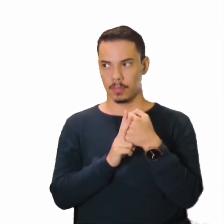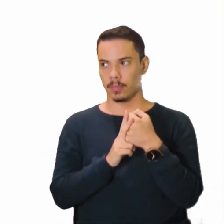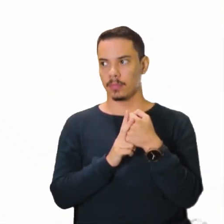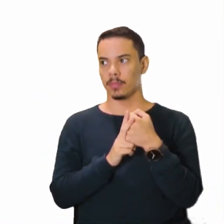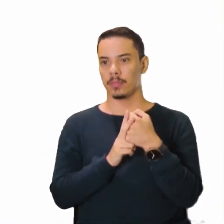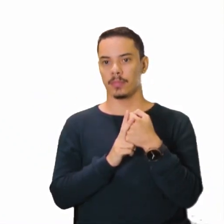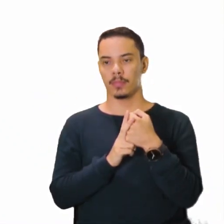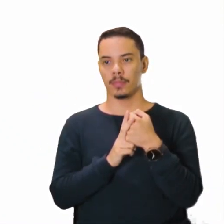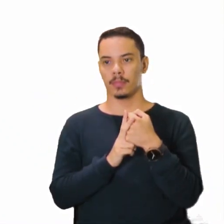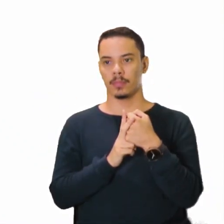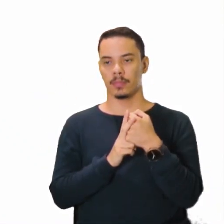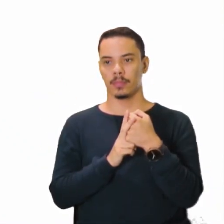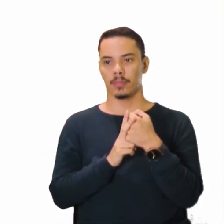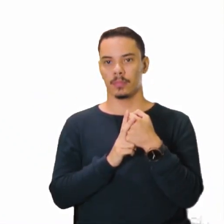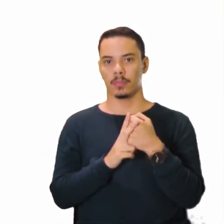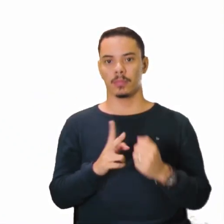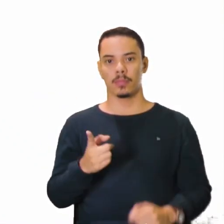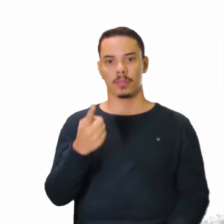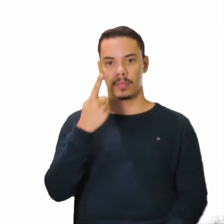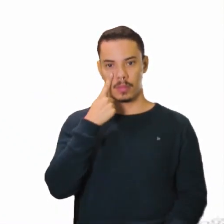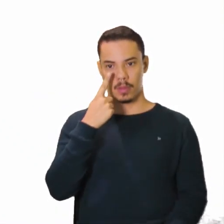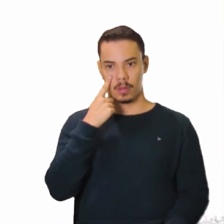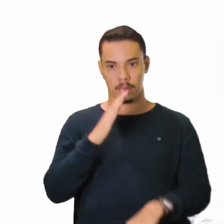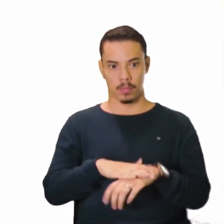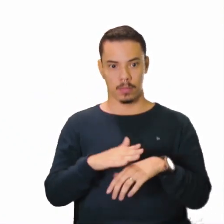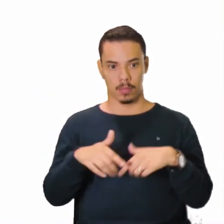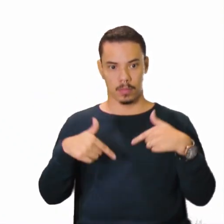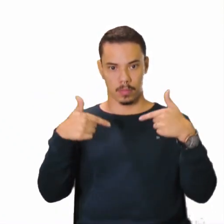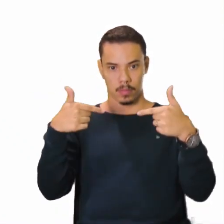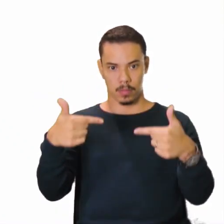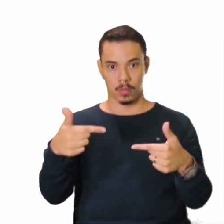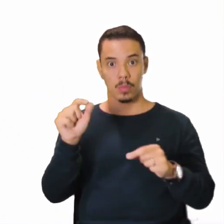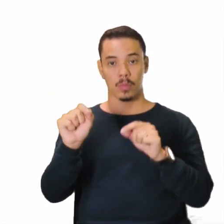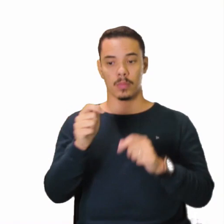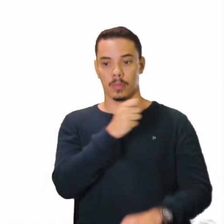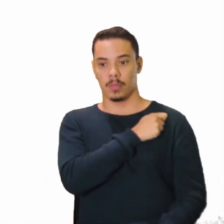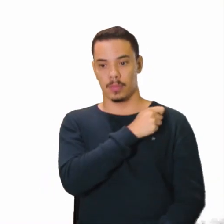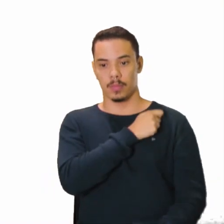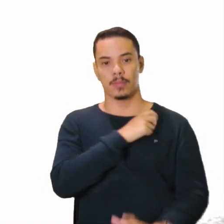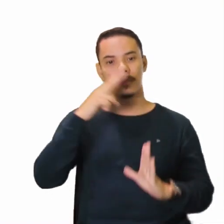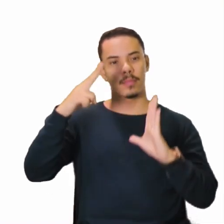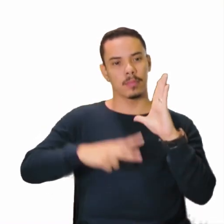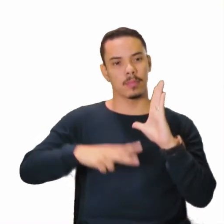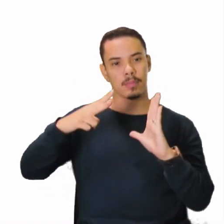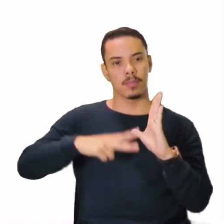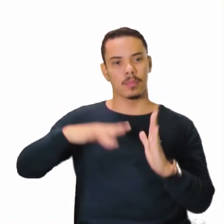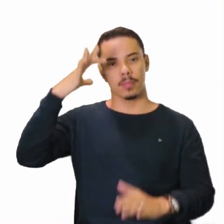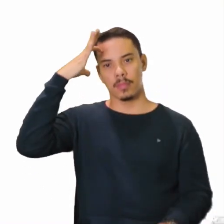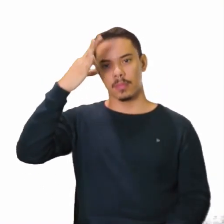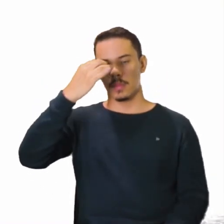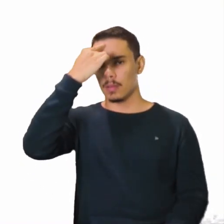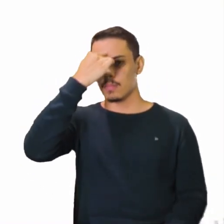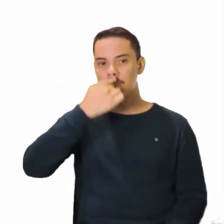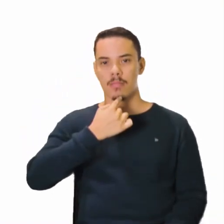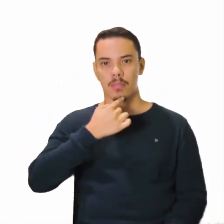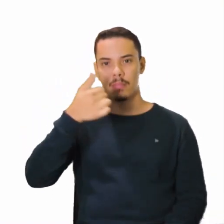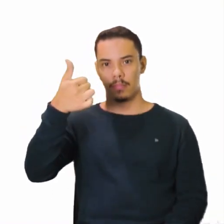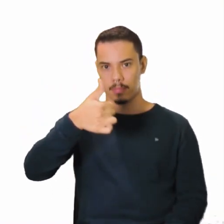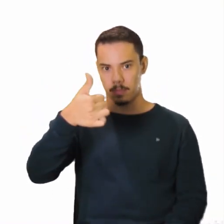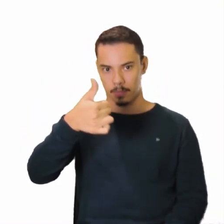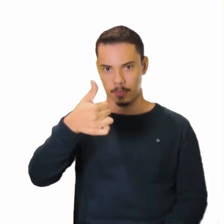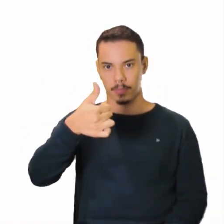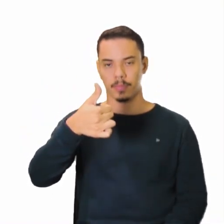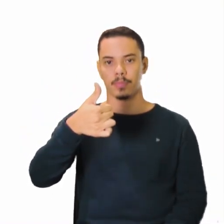lá. Olha a ação. O que o nosso aluno tem que fazer? Uma leitura imagética primeiro, não é